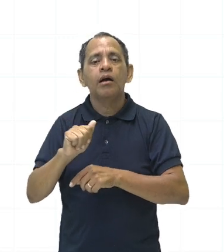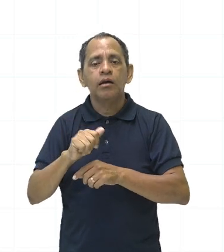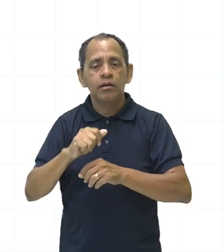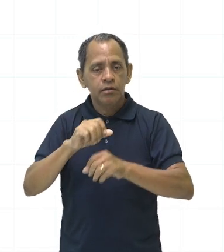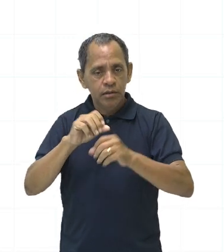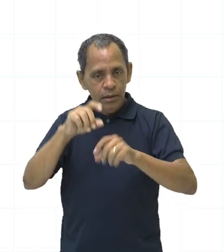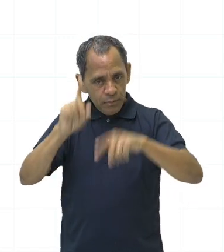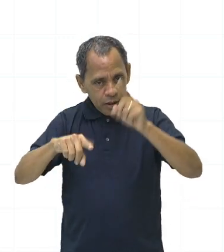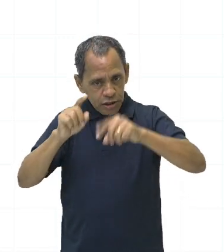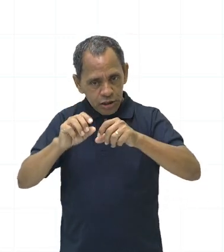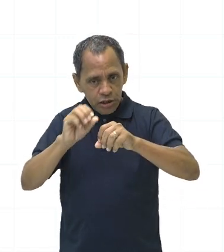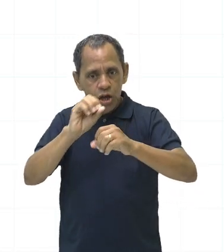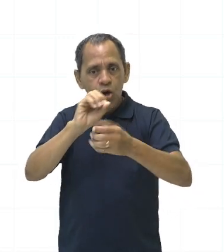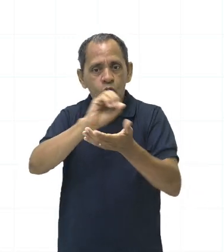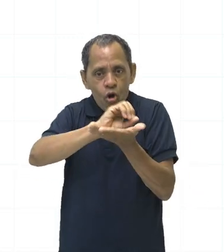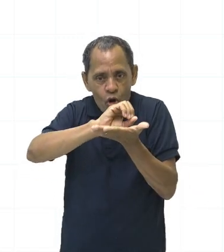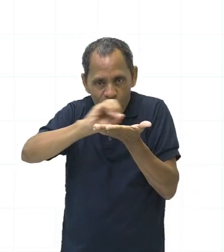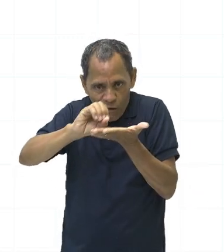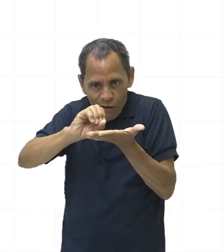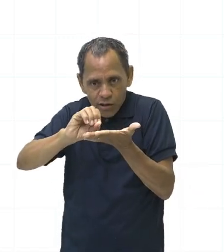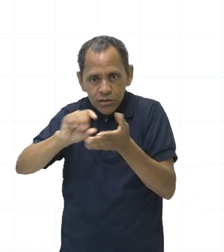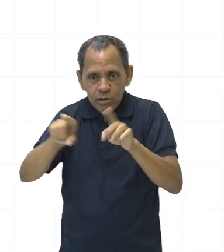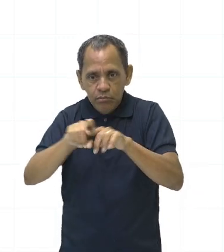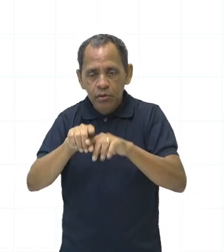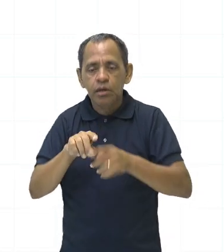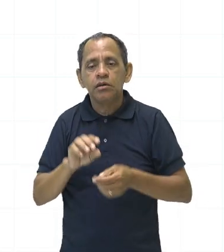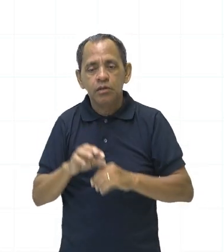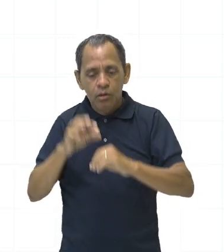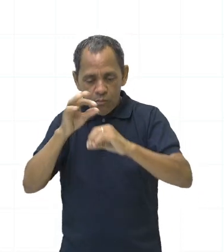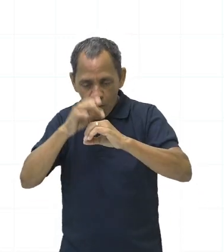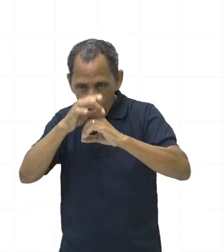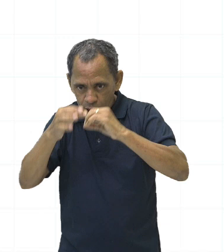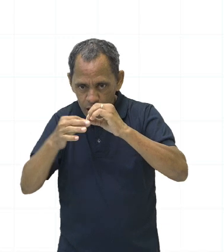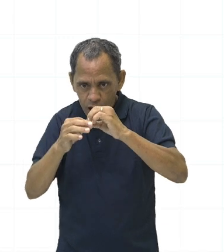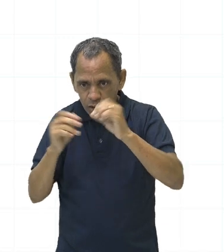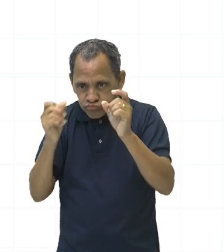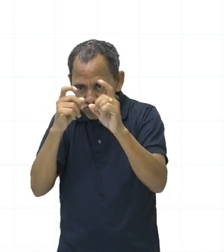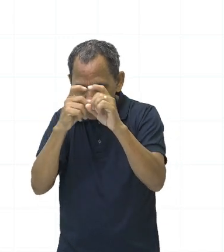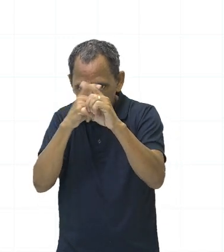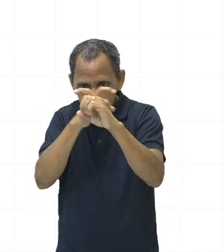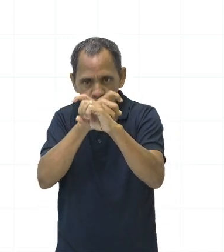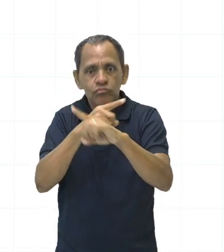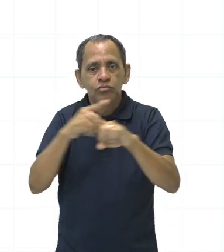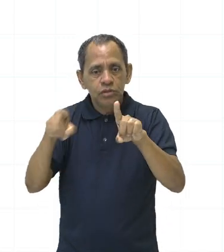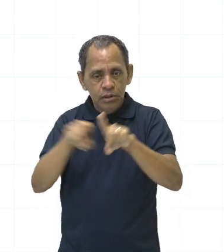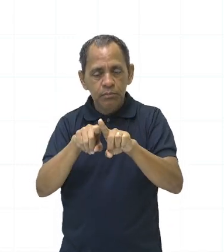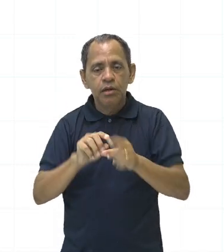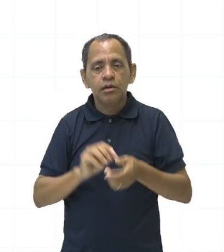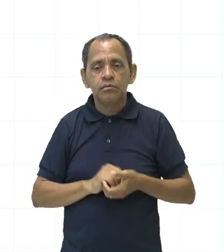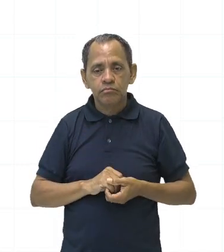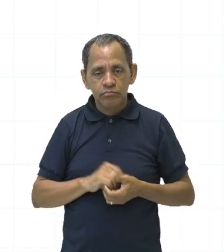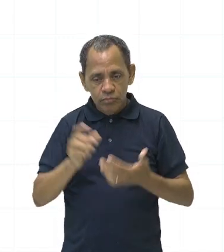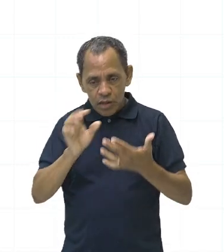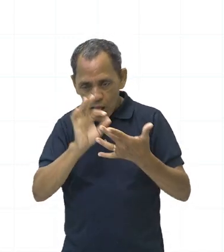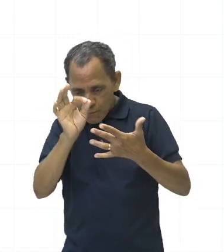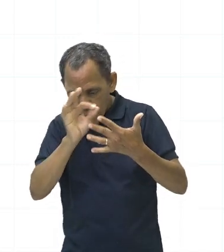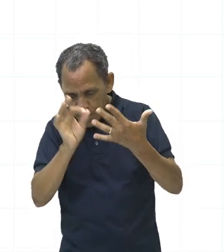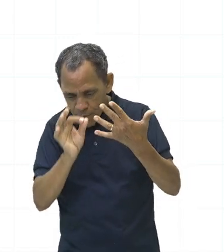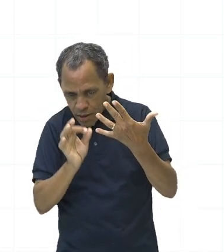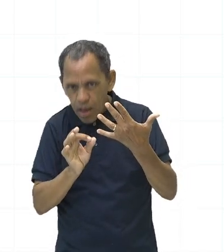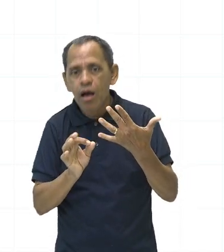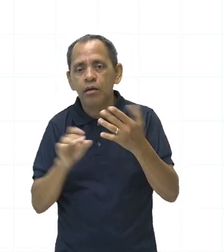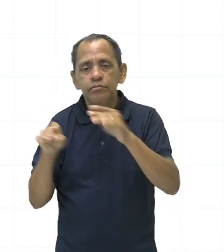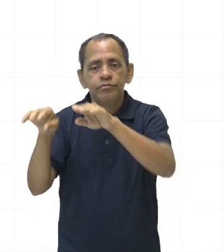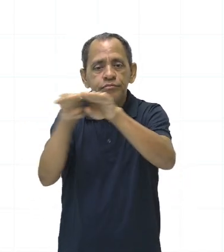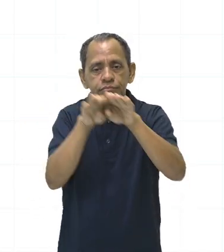finamente divididas, né, organismos microscópicos e outras partículas. E, nesse caso, o padrão de potabilidade